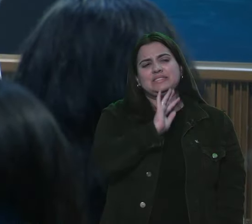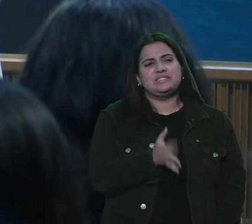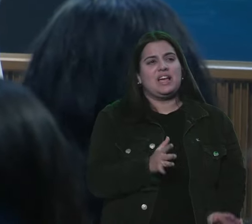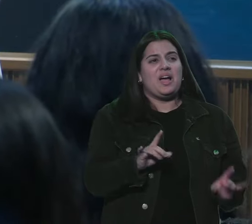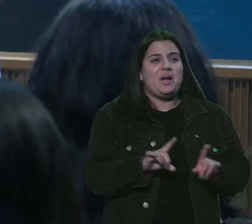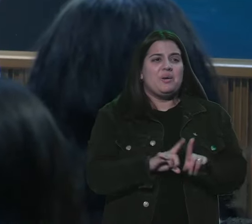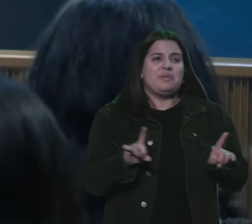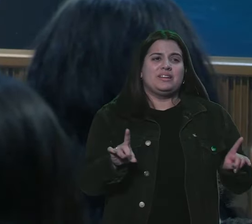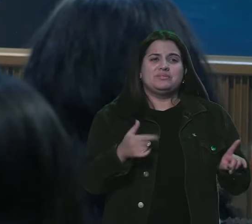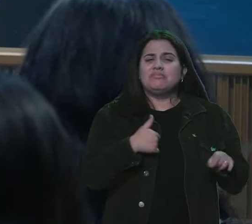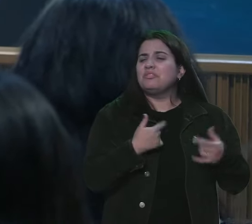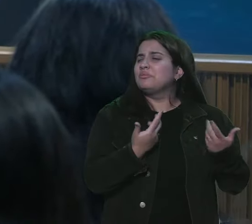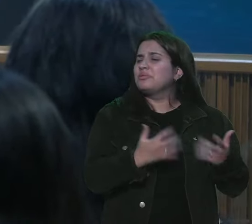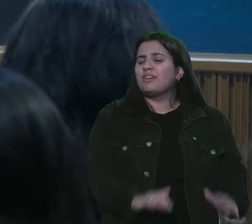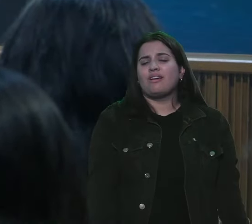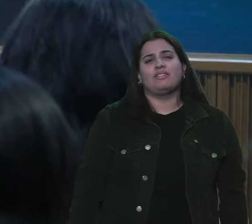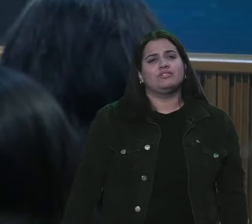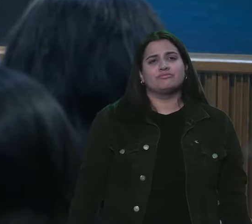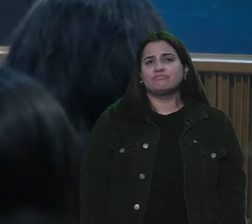mas eu não quero mais isso.